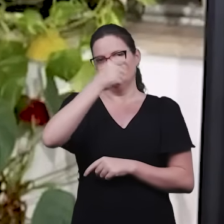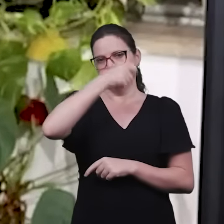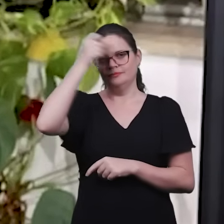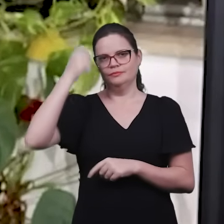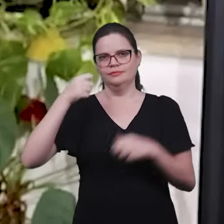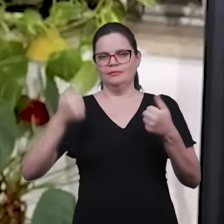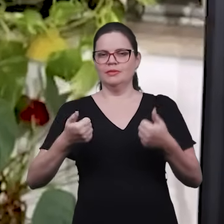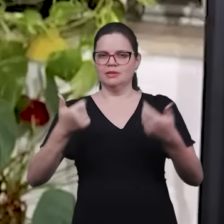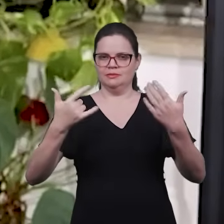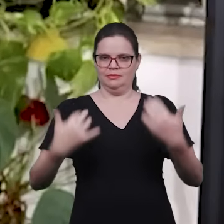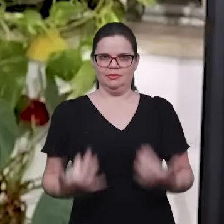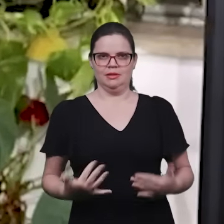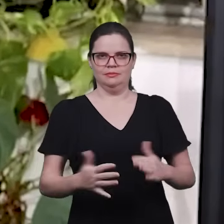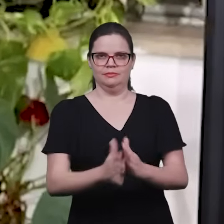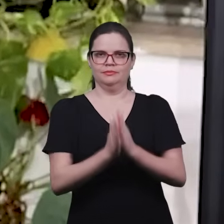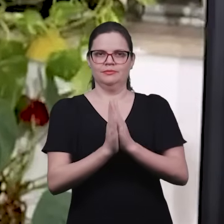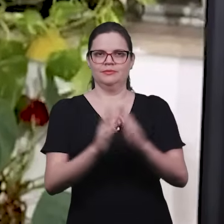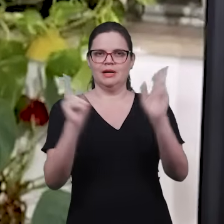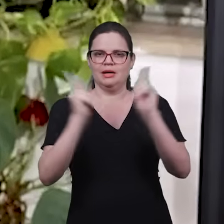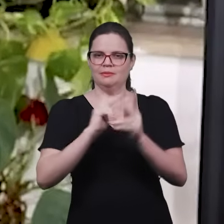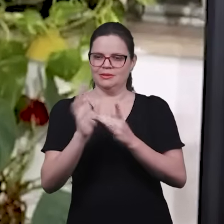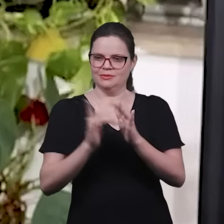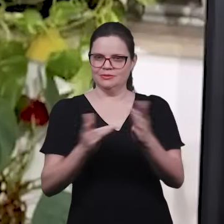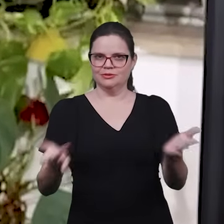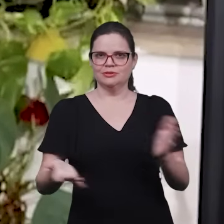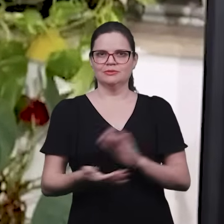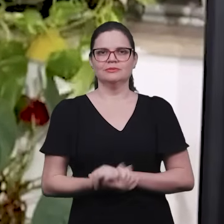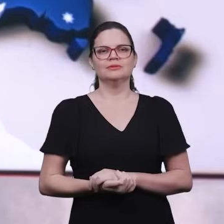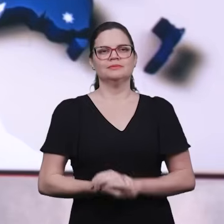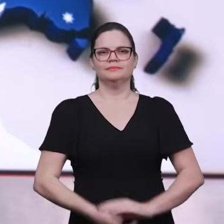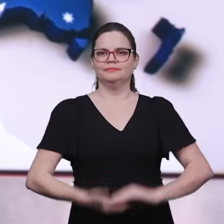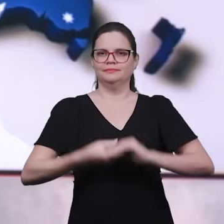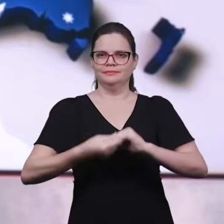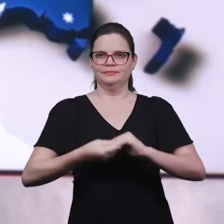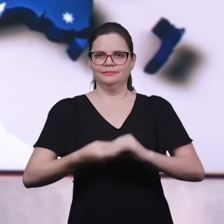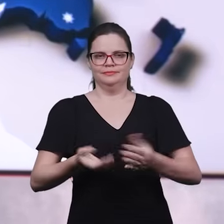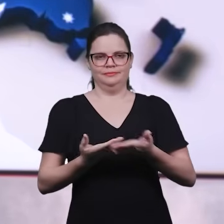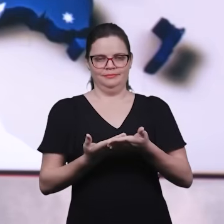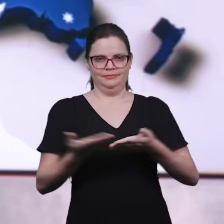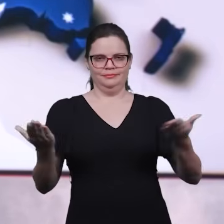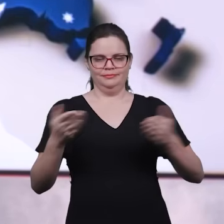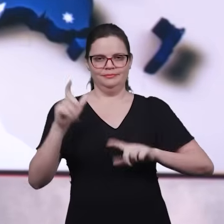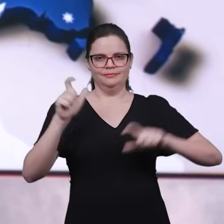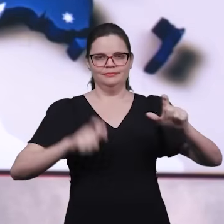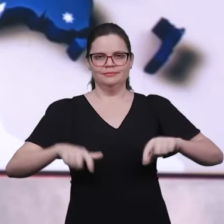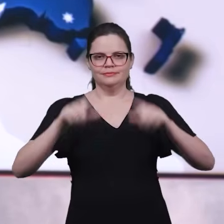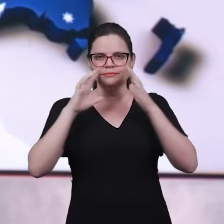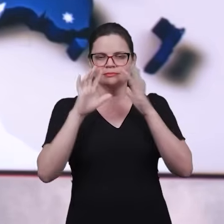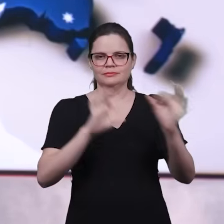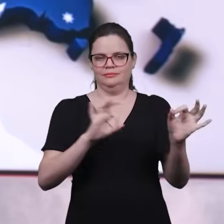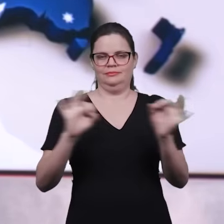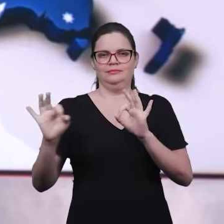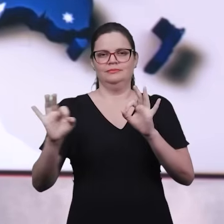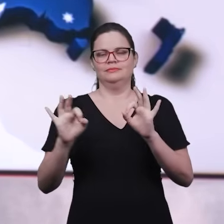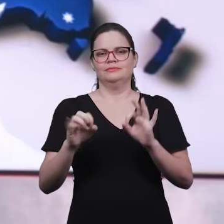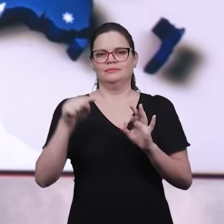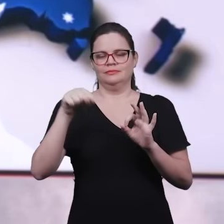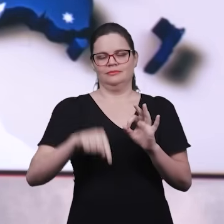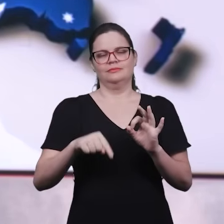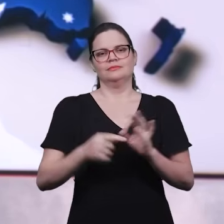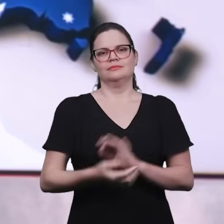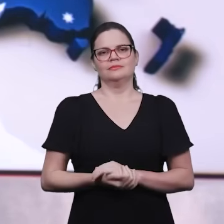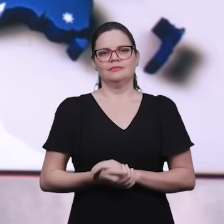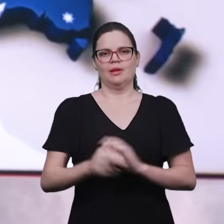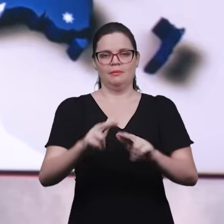que fale um pouquinho sobre o início. Pastor Amadeu, paz do Senhor Jesus. Eu quero saudar a todos os nossos irmãos, aqueles que nos